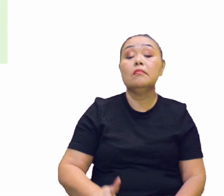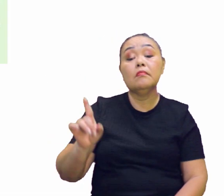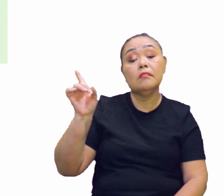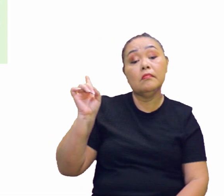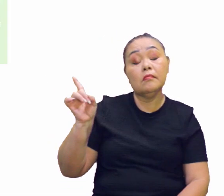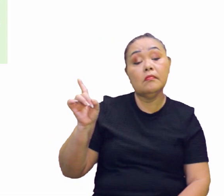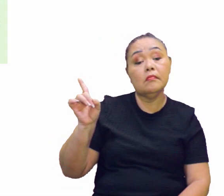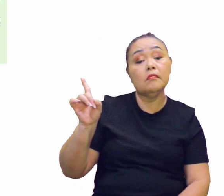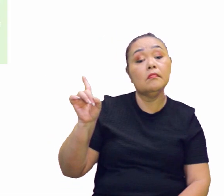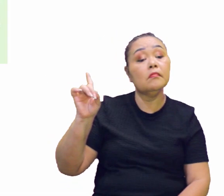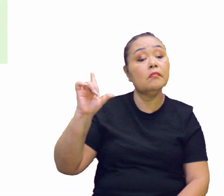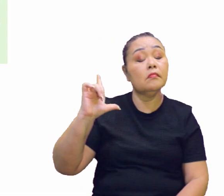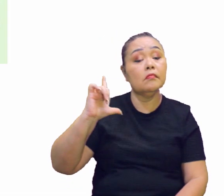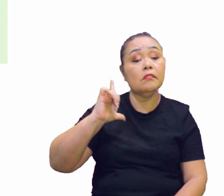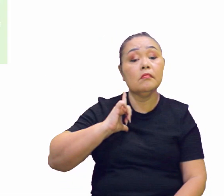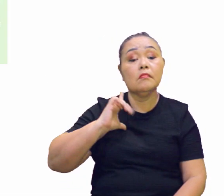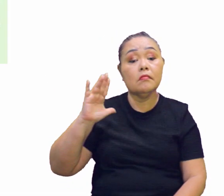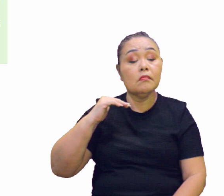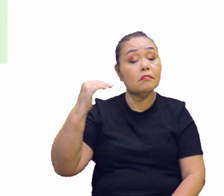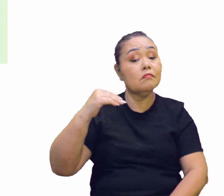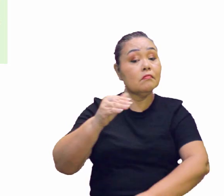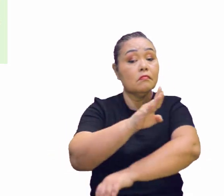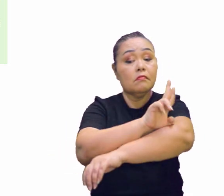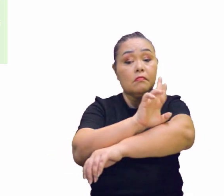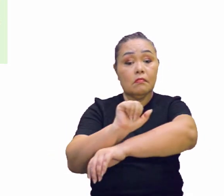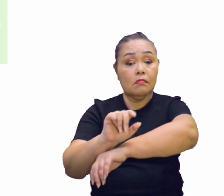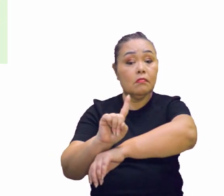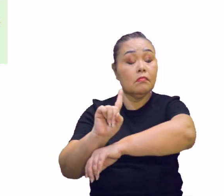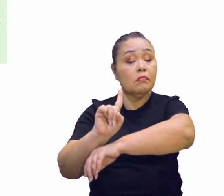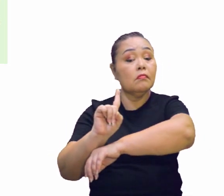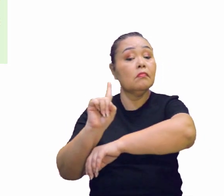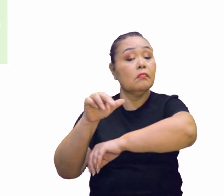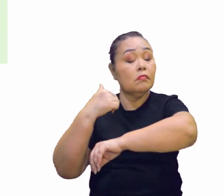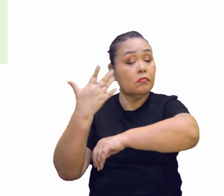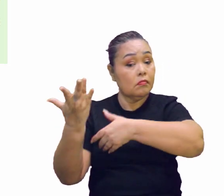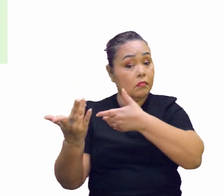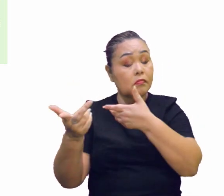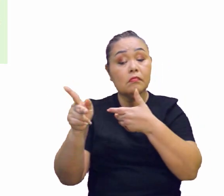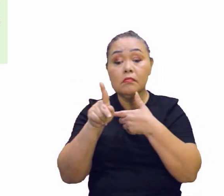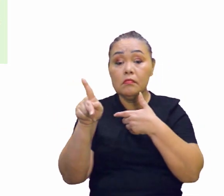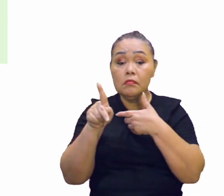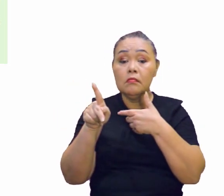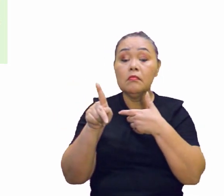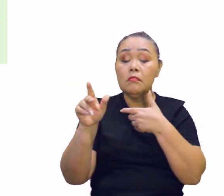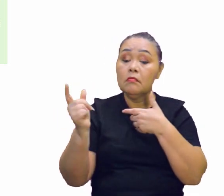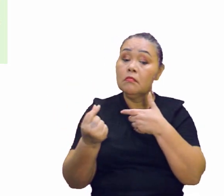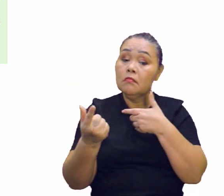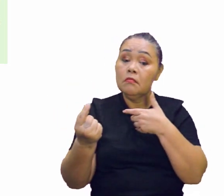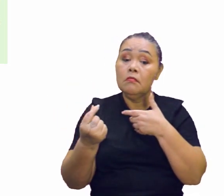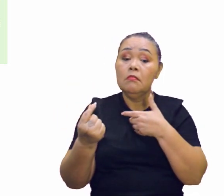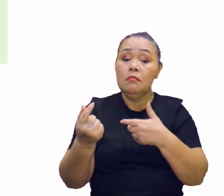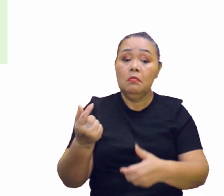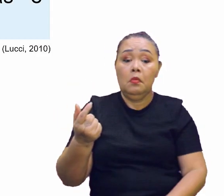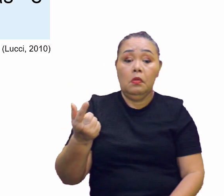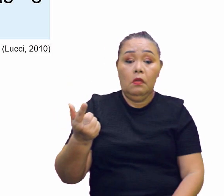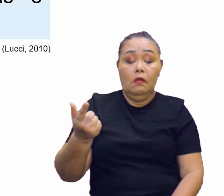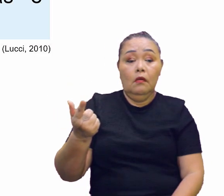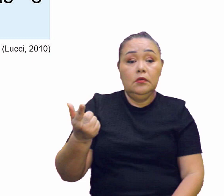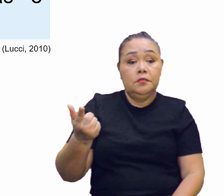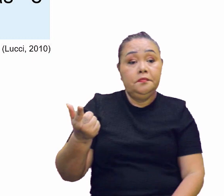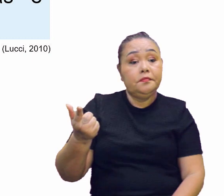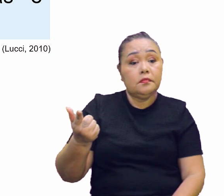Então, é isso. A gente tem ainda o predomínio de rodovias e, como o professor falou, encarece o custo.